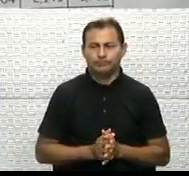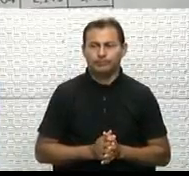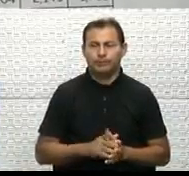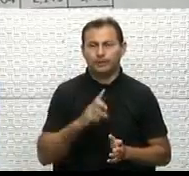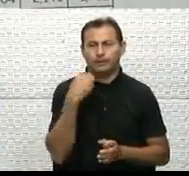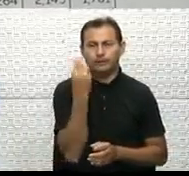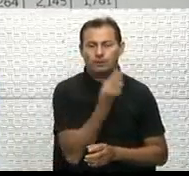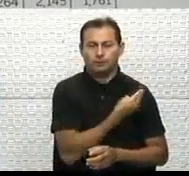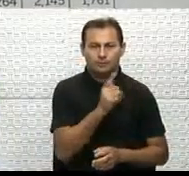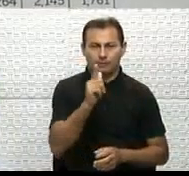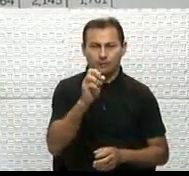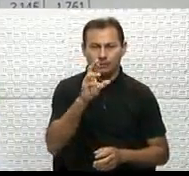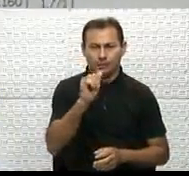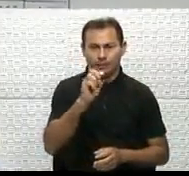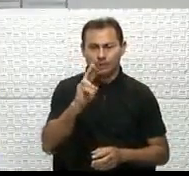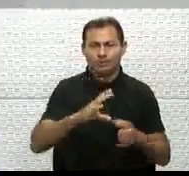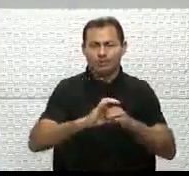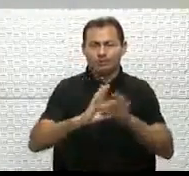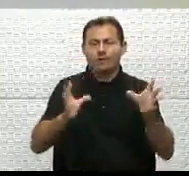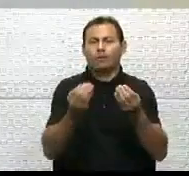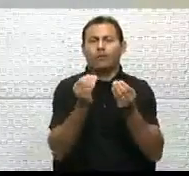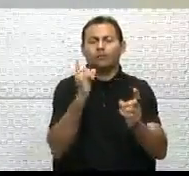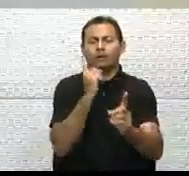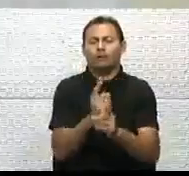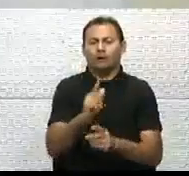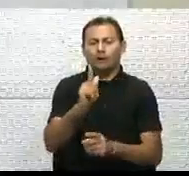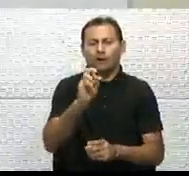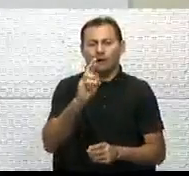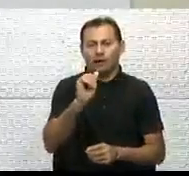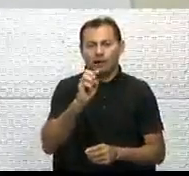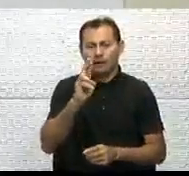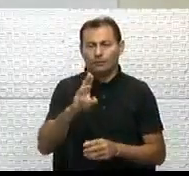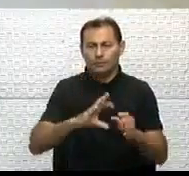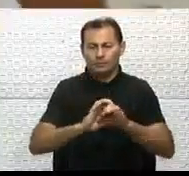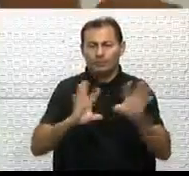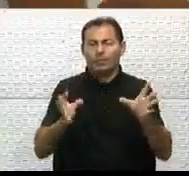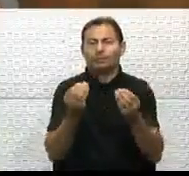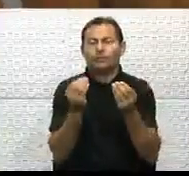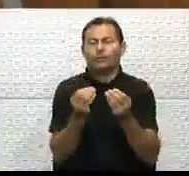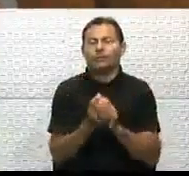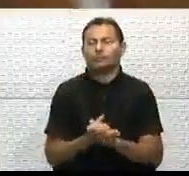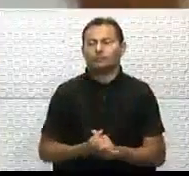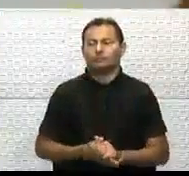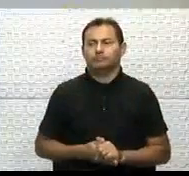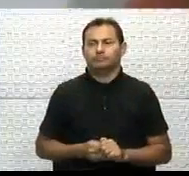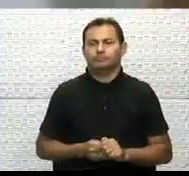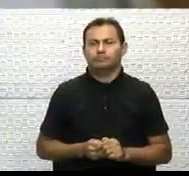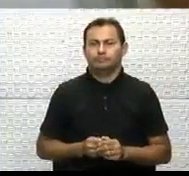Os nossos graus de liberdade. E como que eu acho os graus de liberdade?